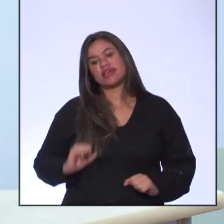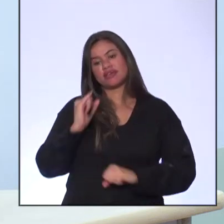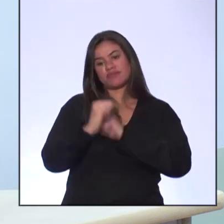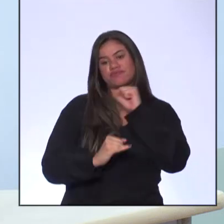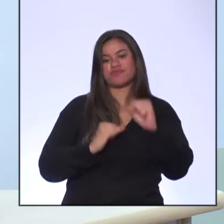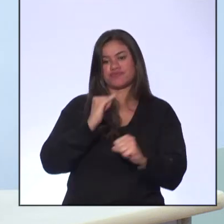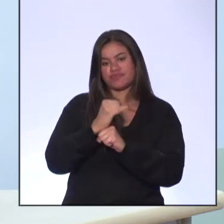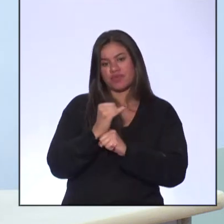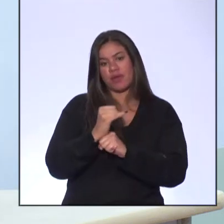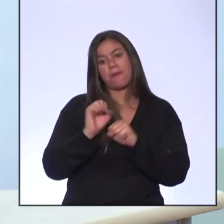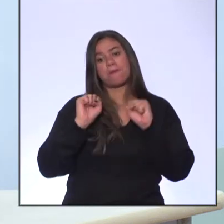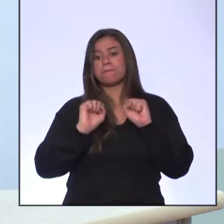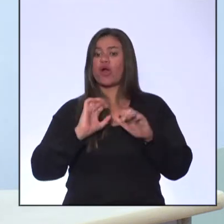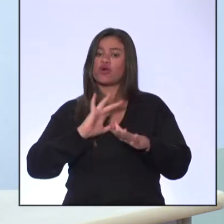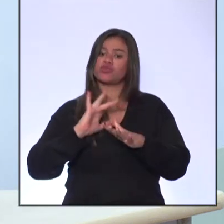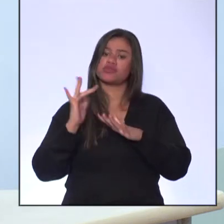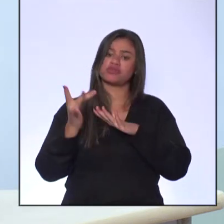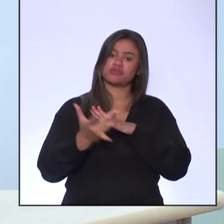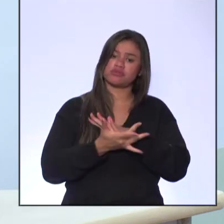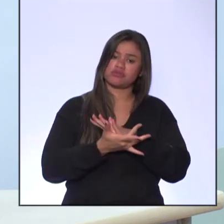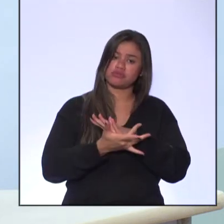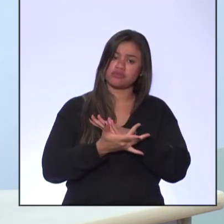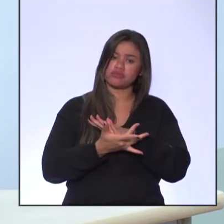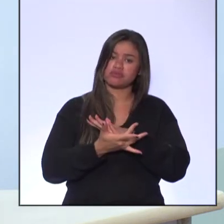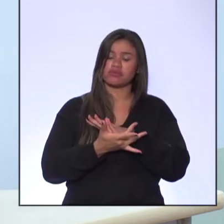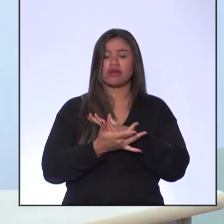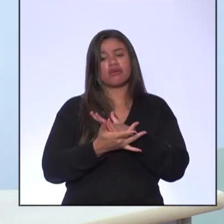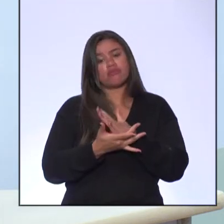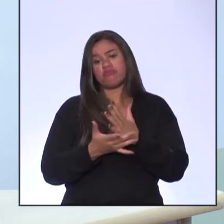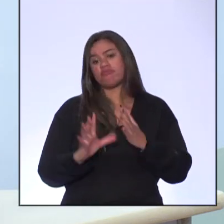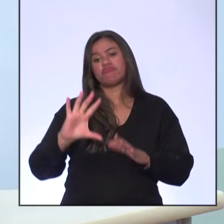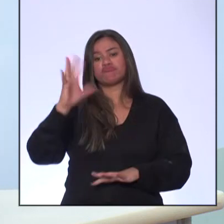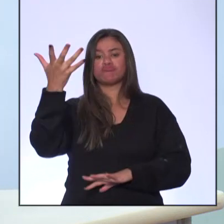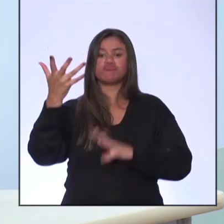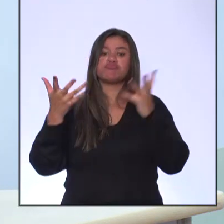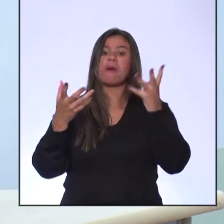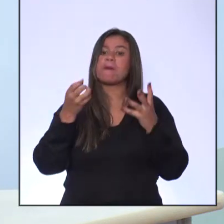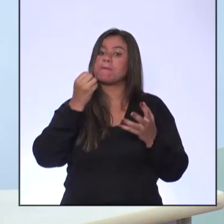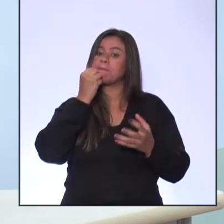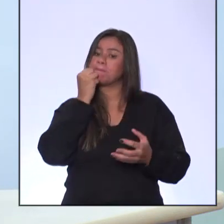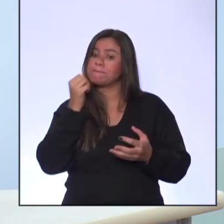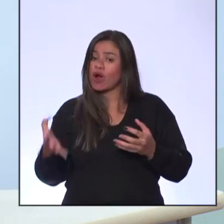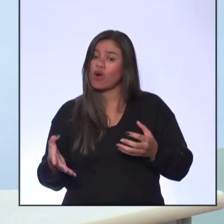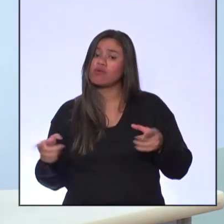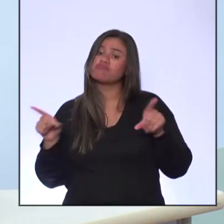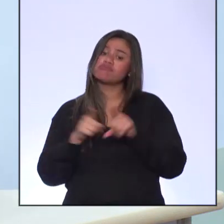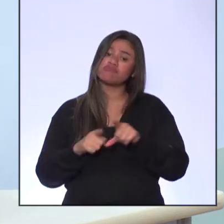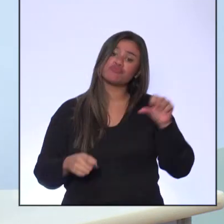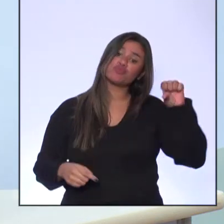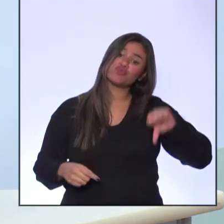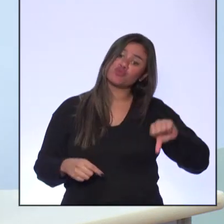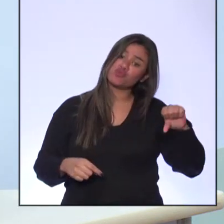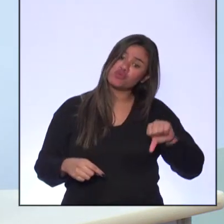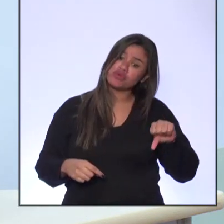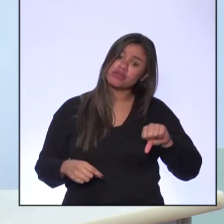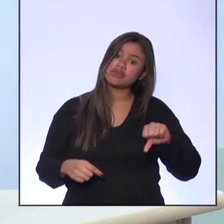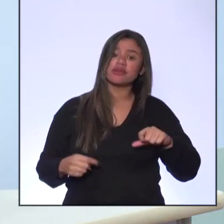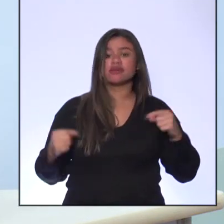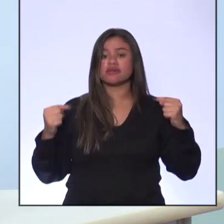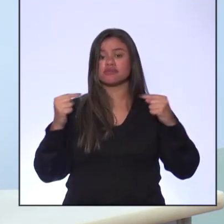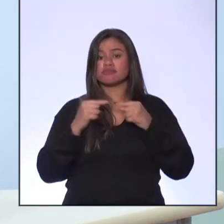redes sociais, elas podem ser causadoras de bons e de resultados muito ruins, né? Tudo depende da forma como